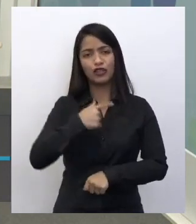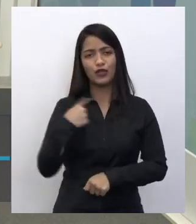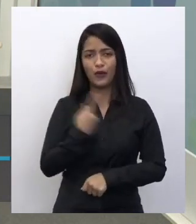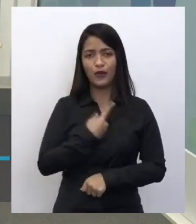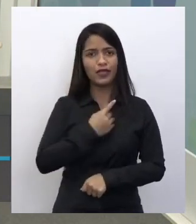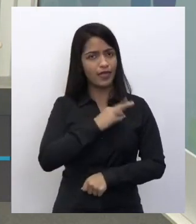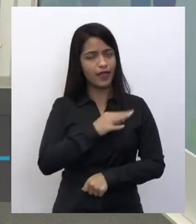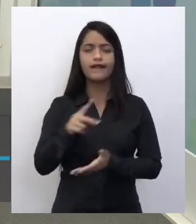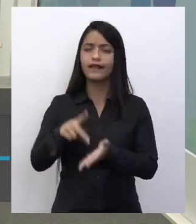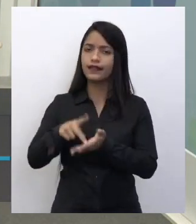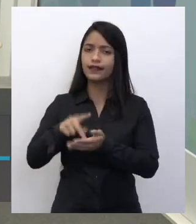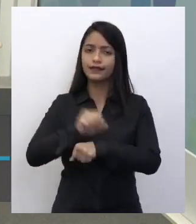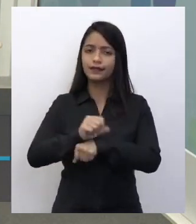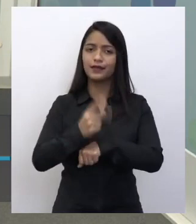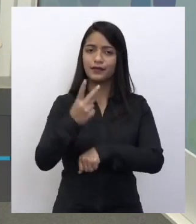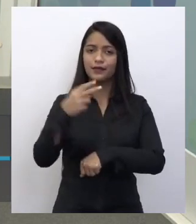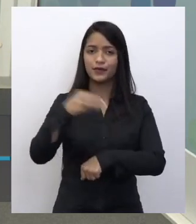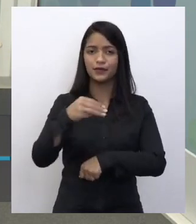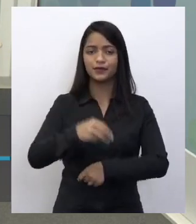Então, 2 minutinhos.